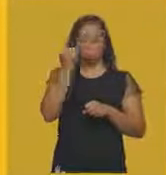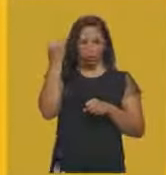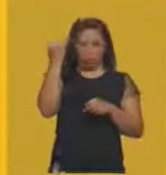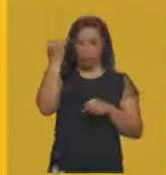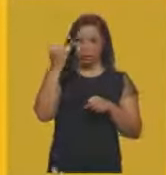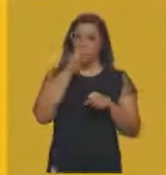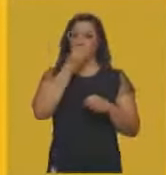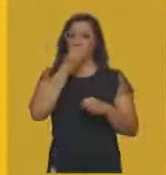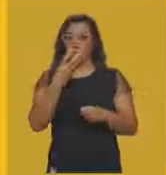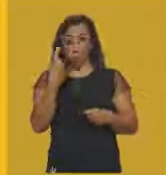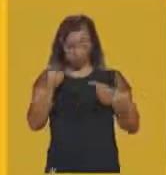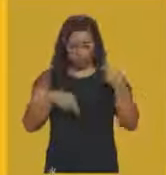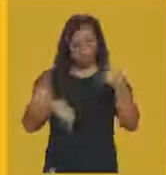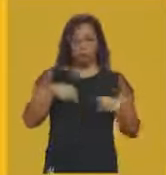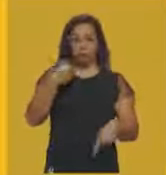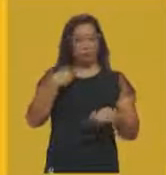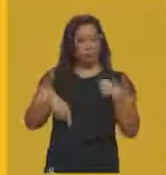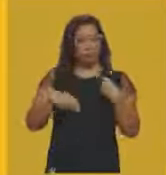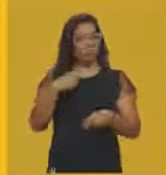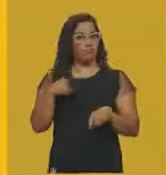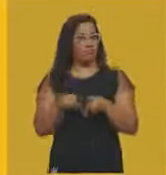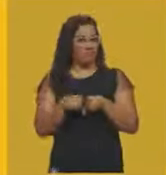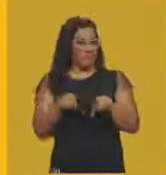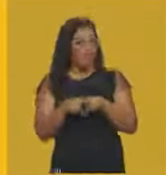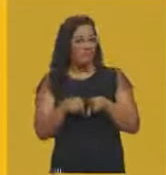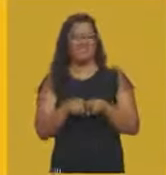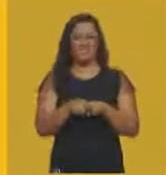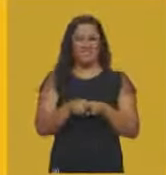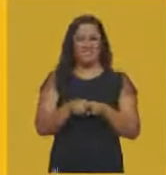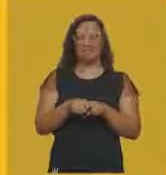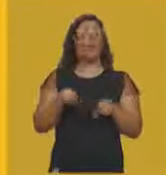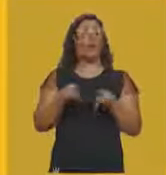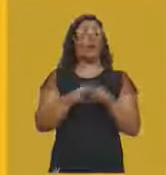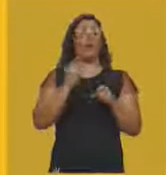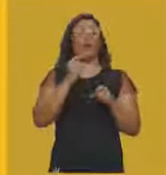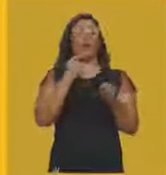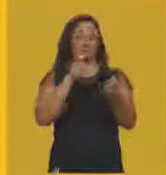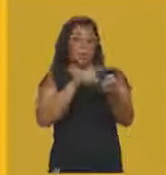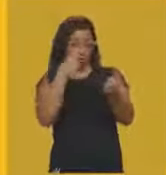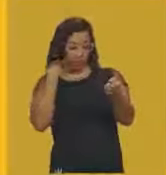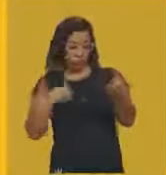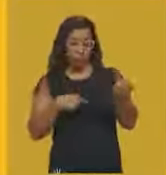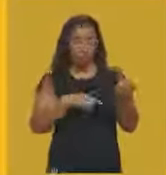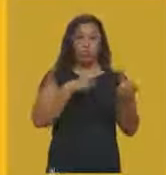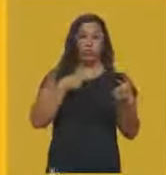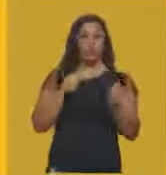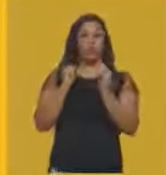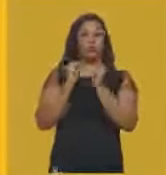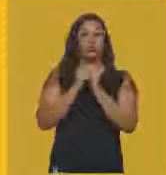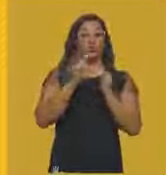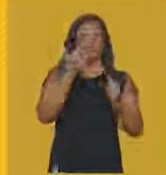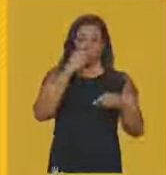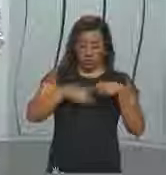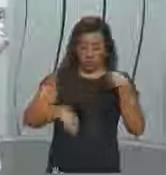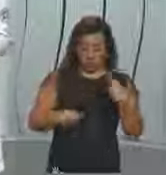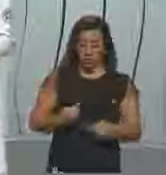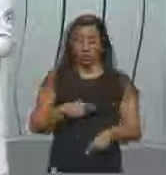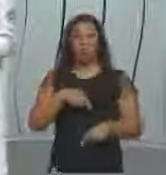o bom funcionamento do organismo e também relacionar o sistema circulatório com os outros sistemas do